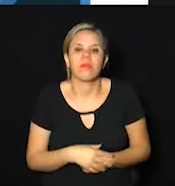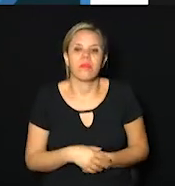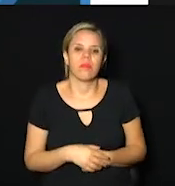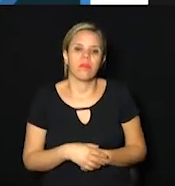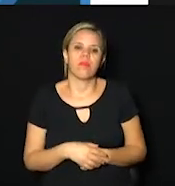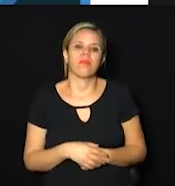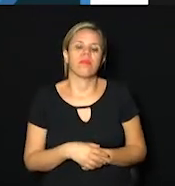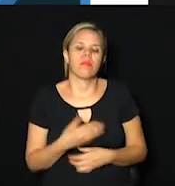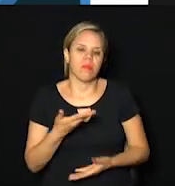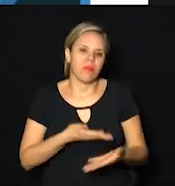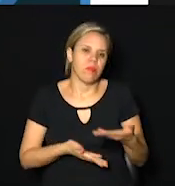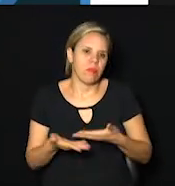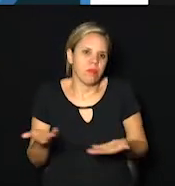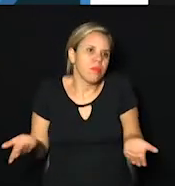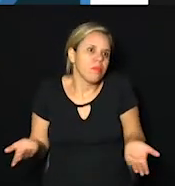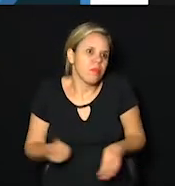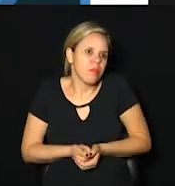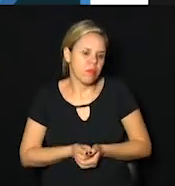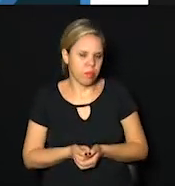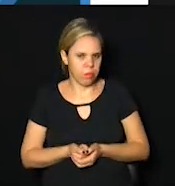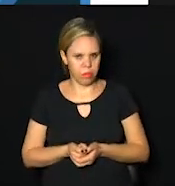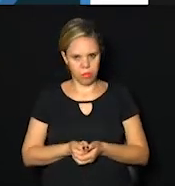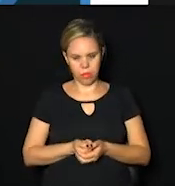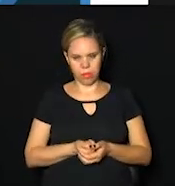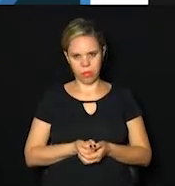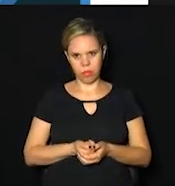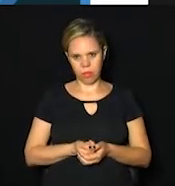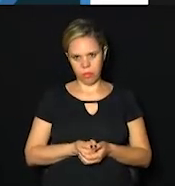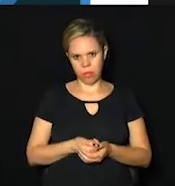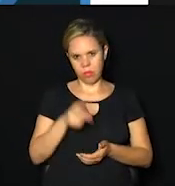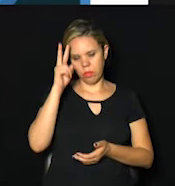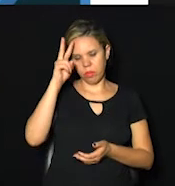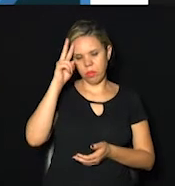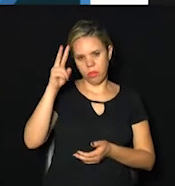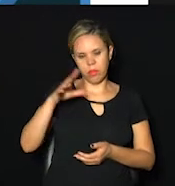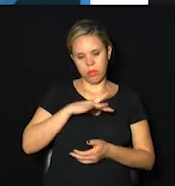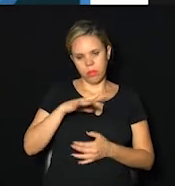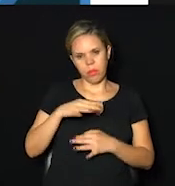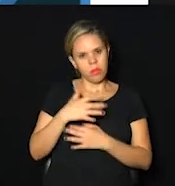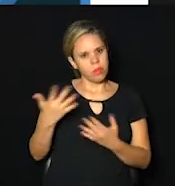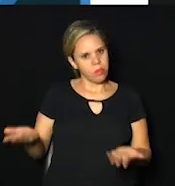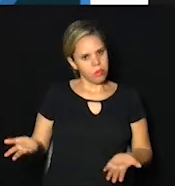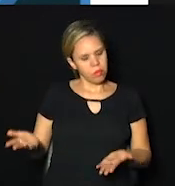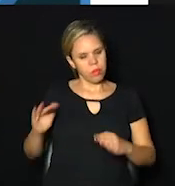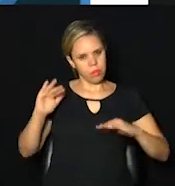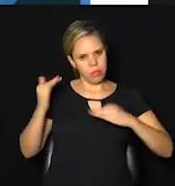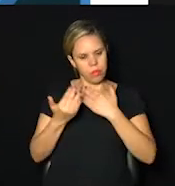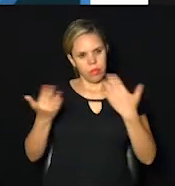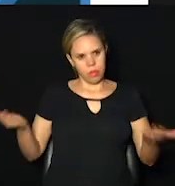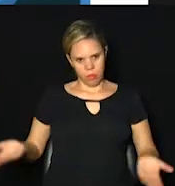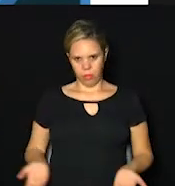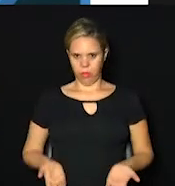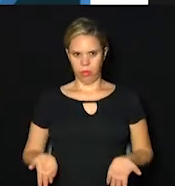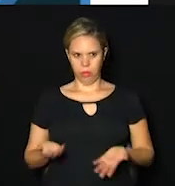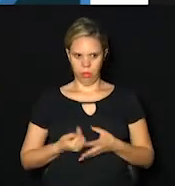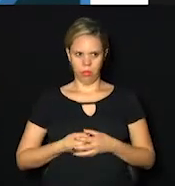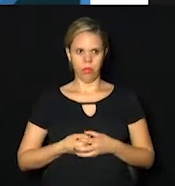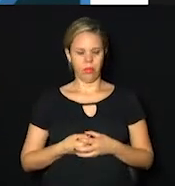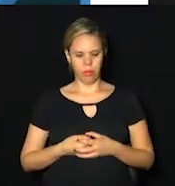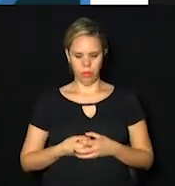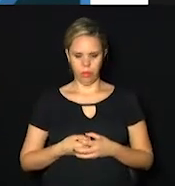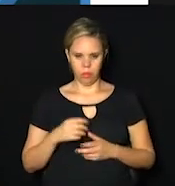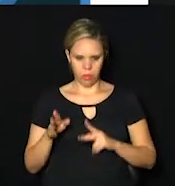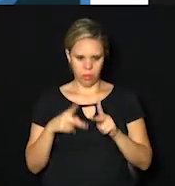vai interagir. Tá? Essas histórias na cidade, as histórias no bairro, né? E quanto mais as